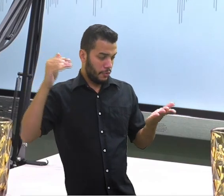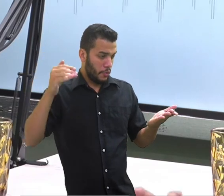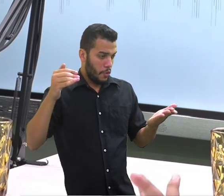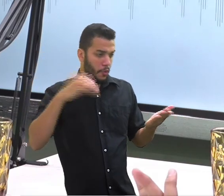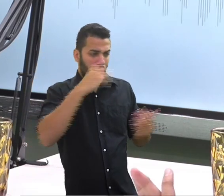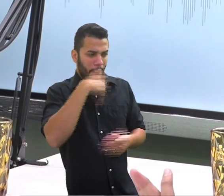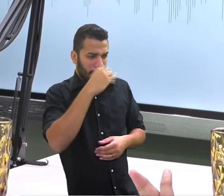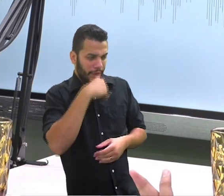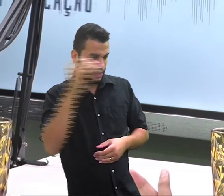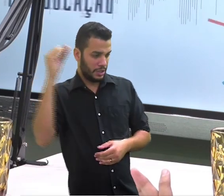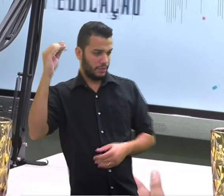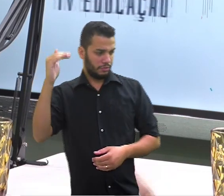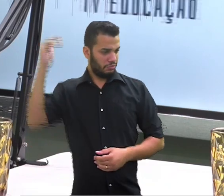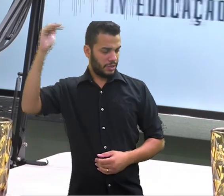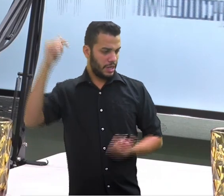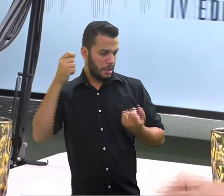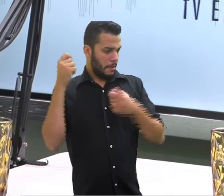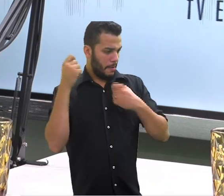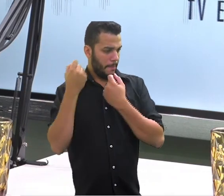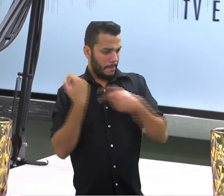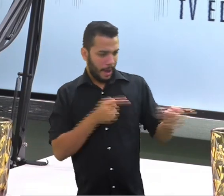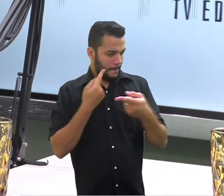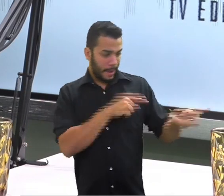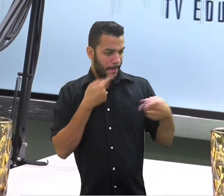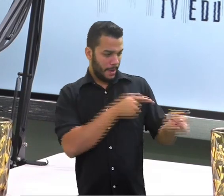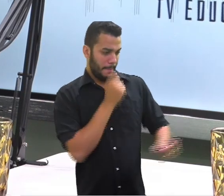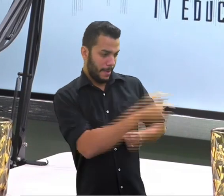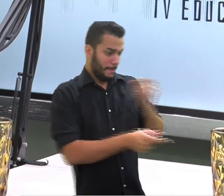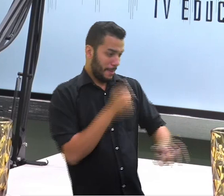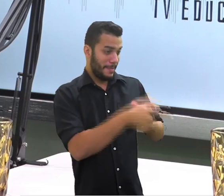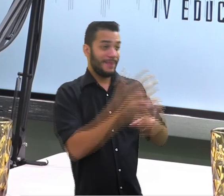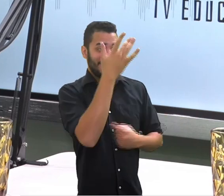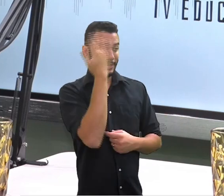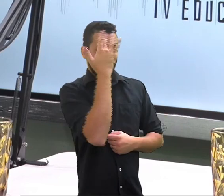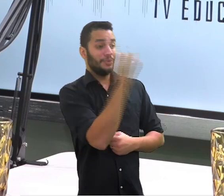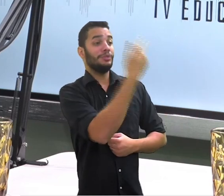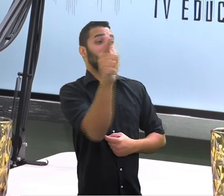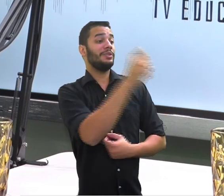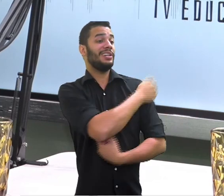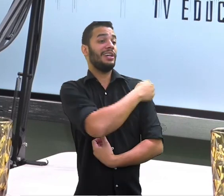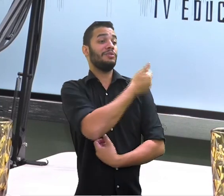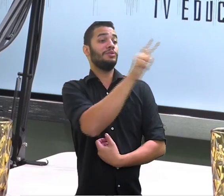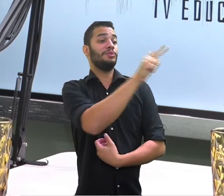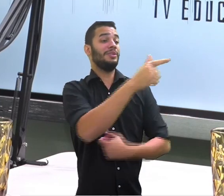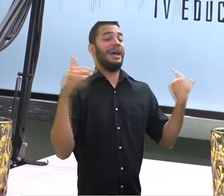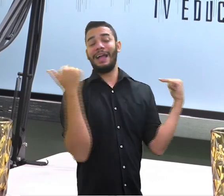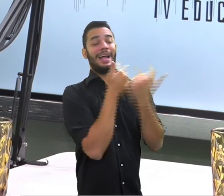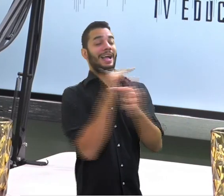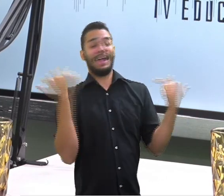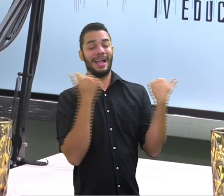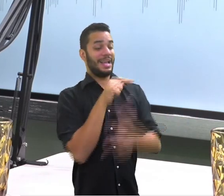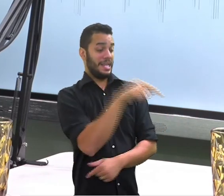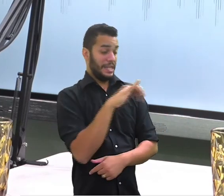achou graça. Não é legal isso. Então é uma coisa assim, tem que trabalhar com o aluno que fez? Tem. Mas com a turma